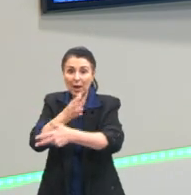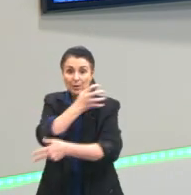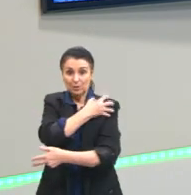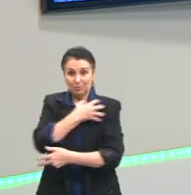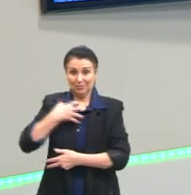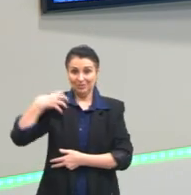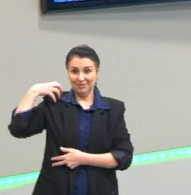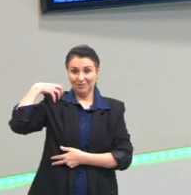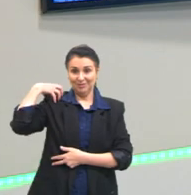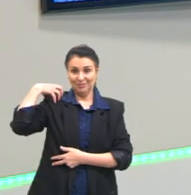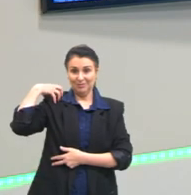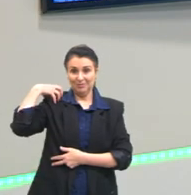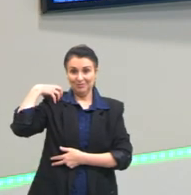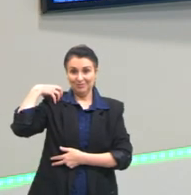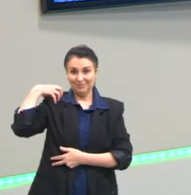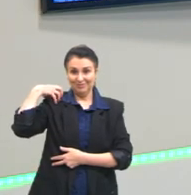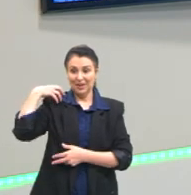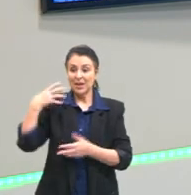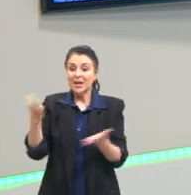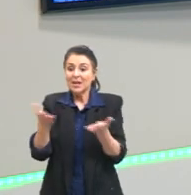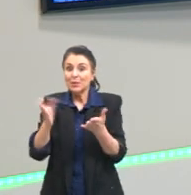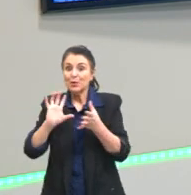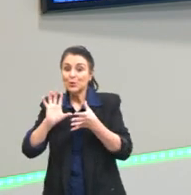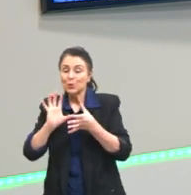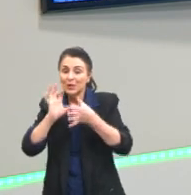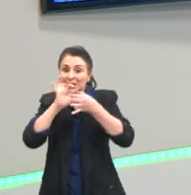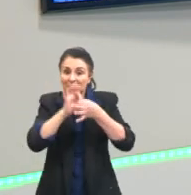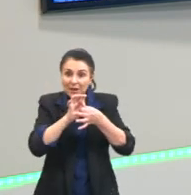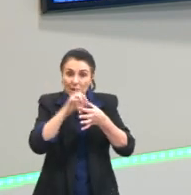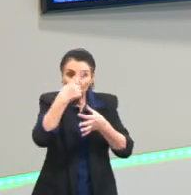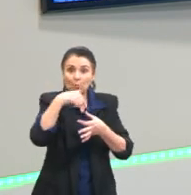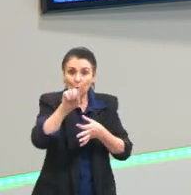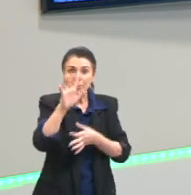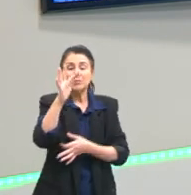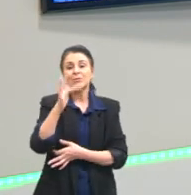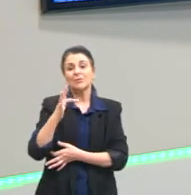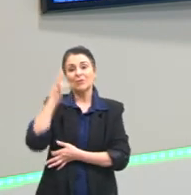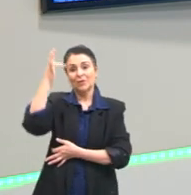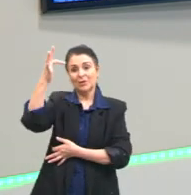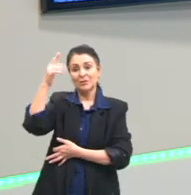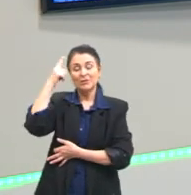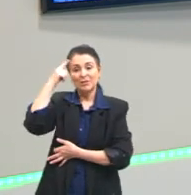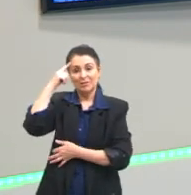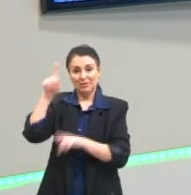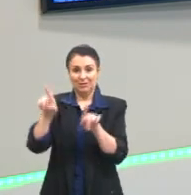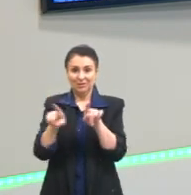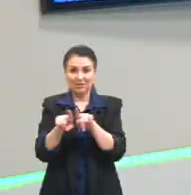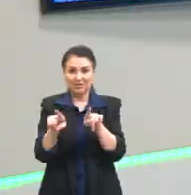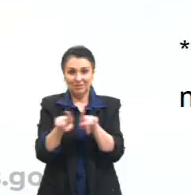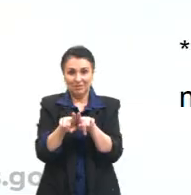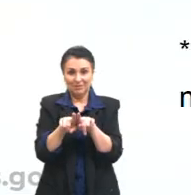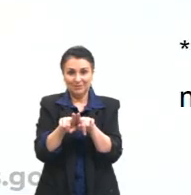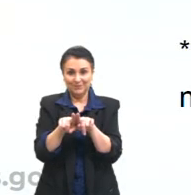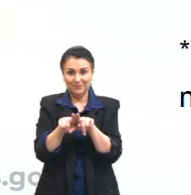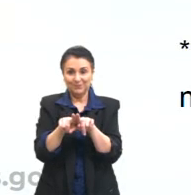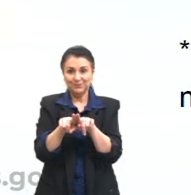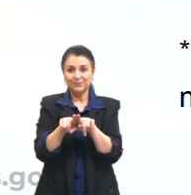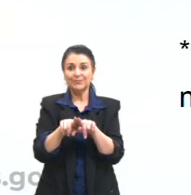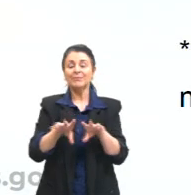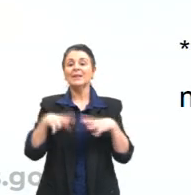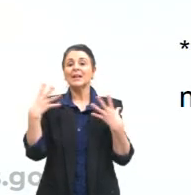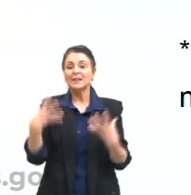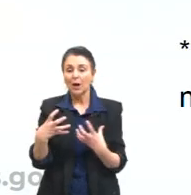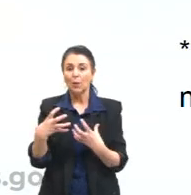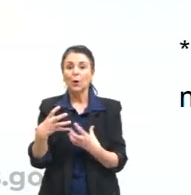elementos deles para ele encantando com os filósofos que irão aqui viram vir né Então olha só né ou o